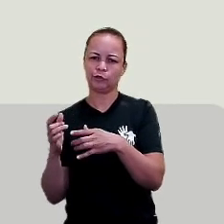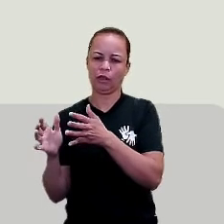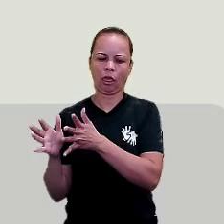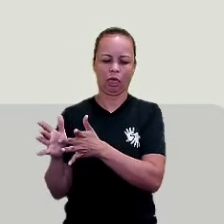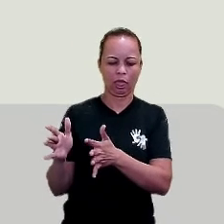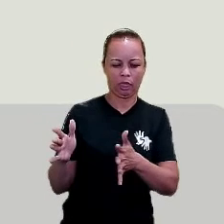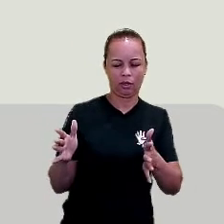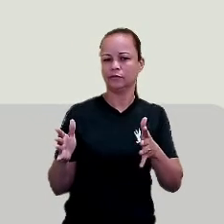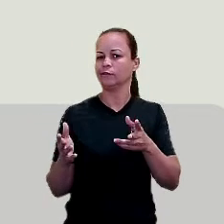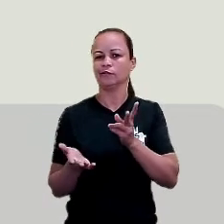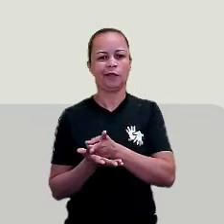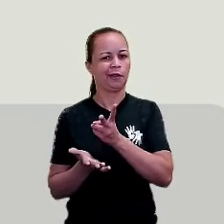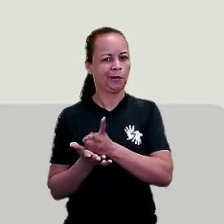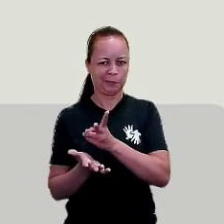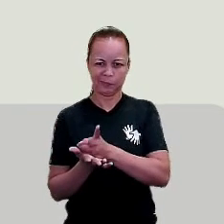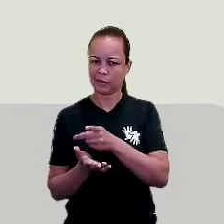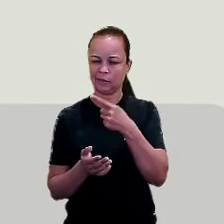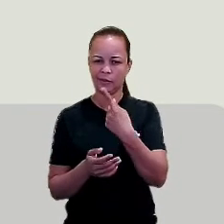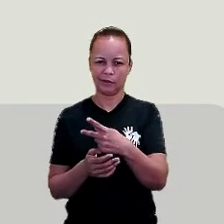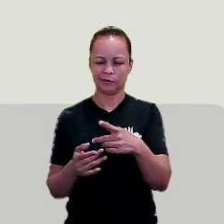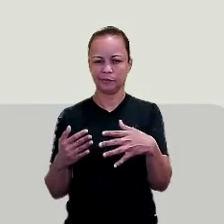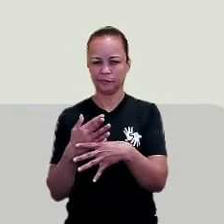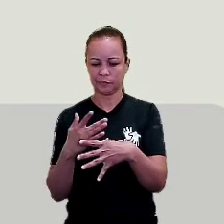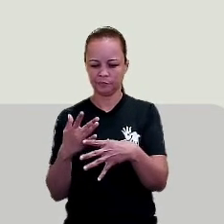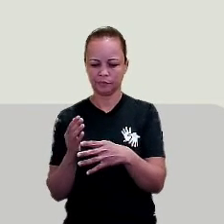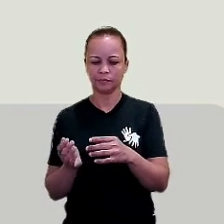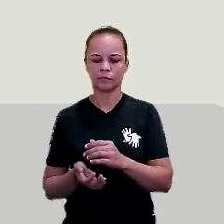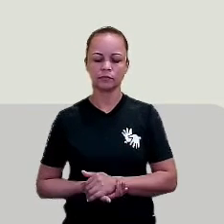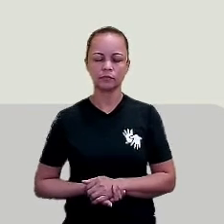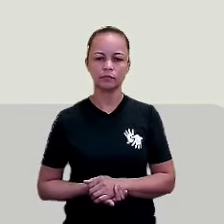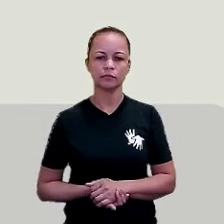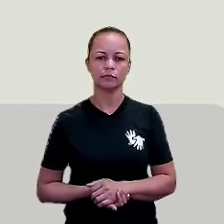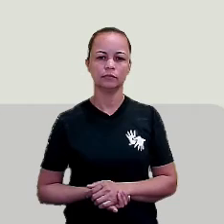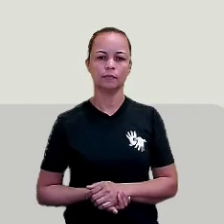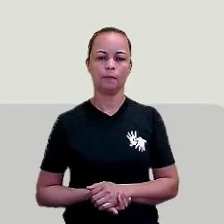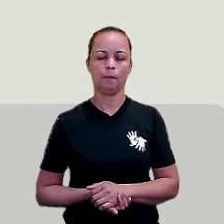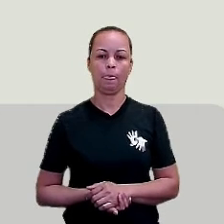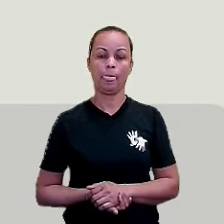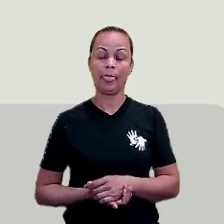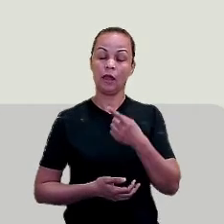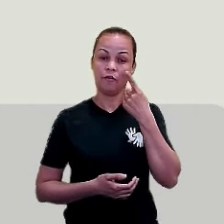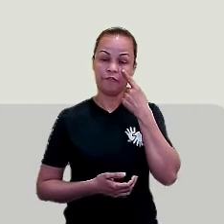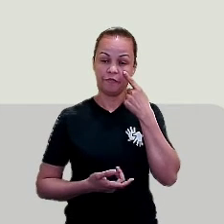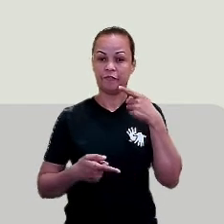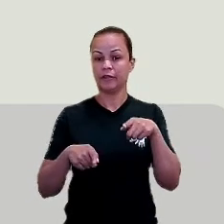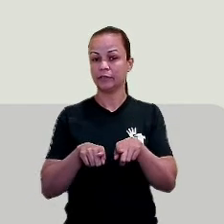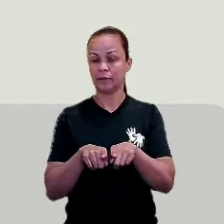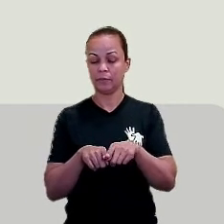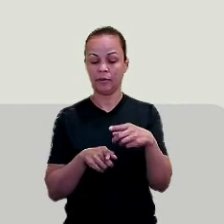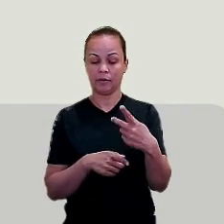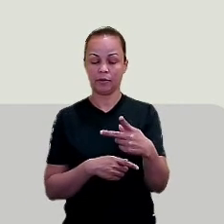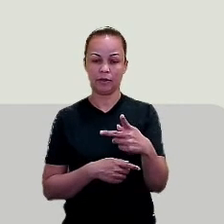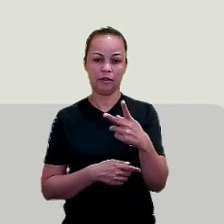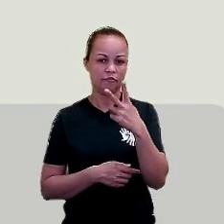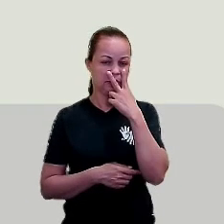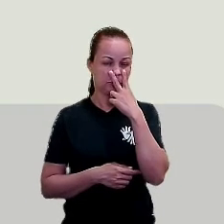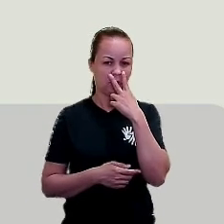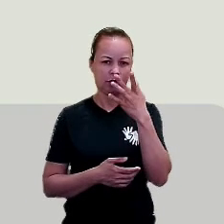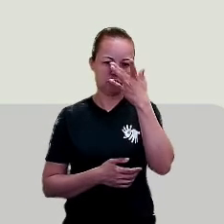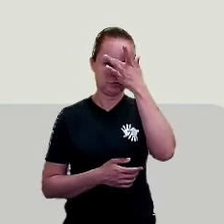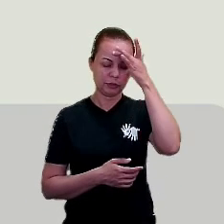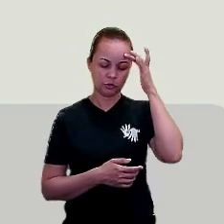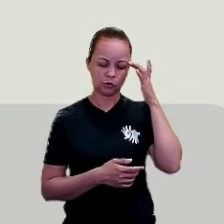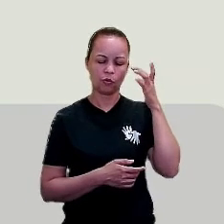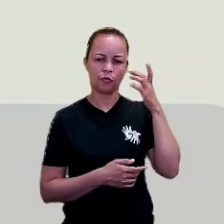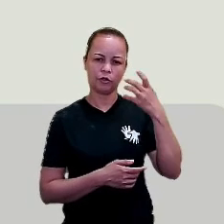determinado, então você praticou um êxodo rural. A gente vê isso muito como Vitória de Santo Antão. As pessoas moram